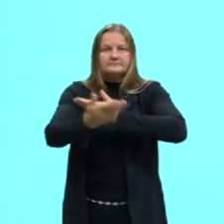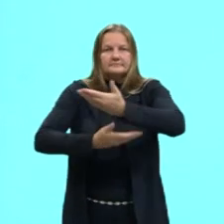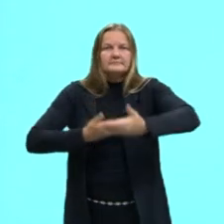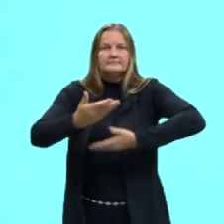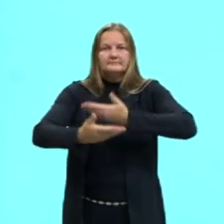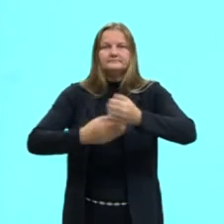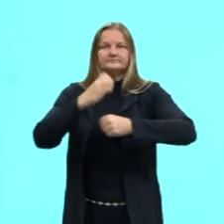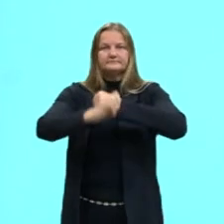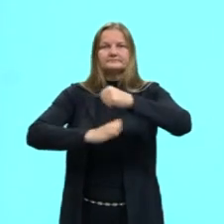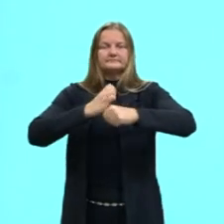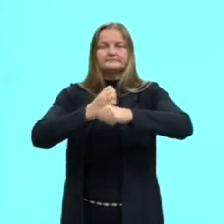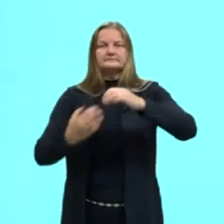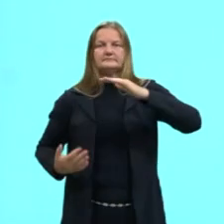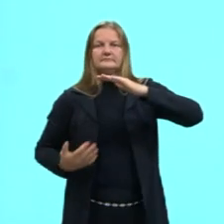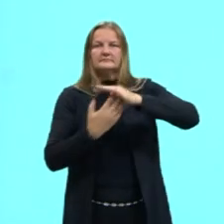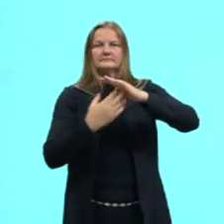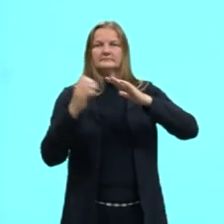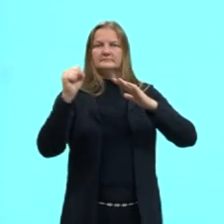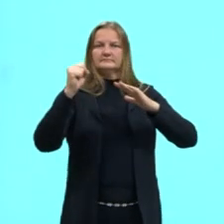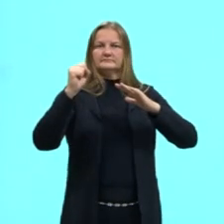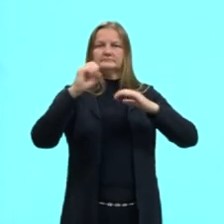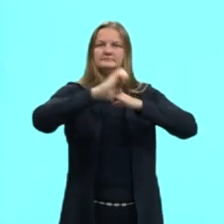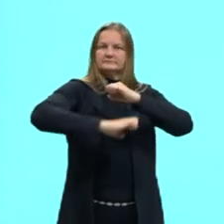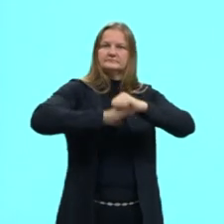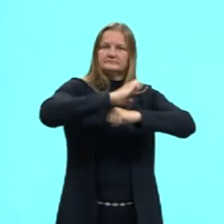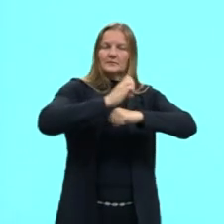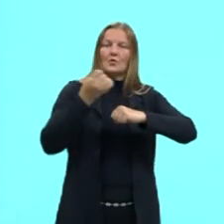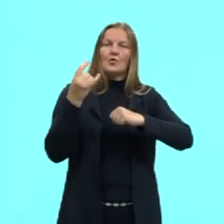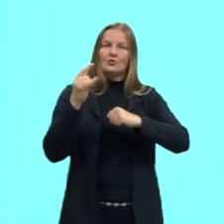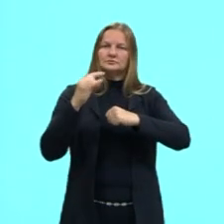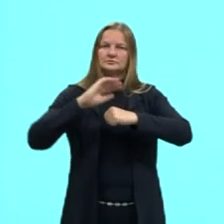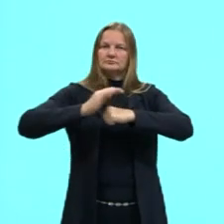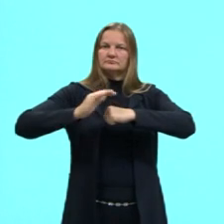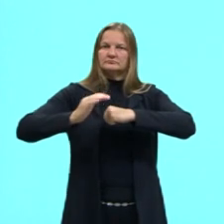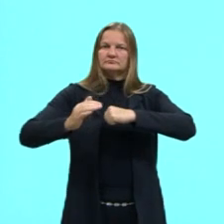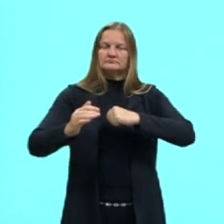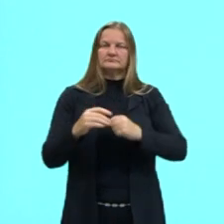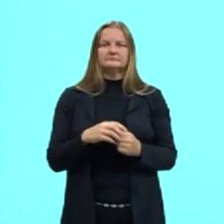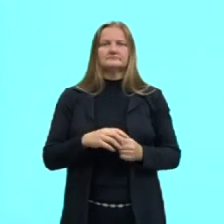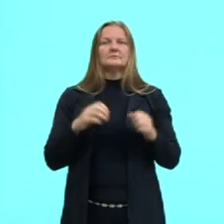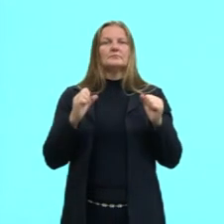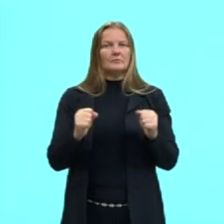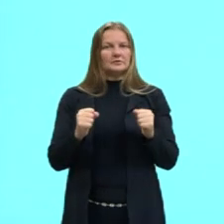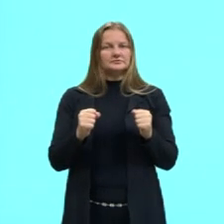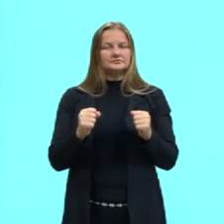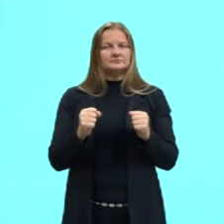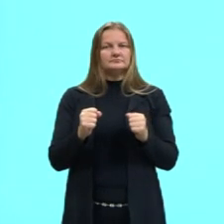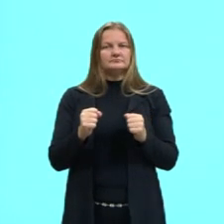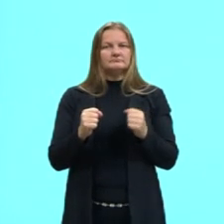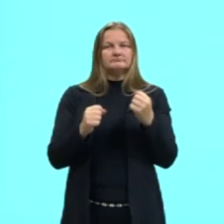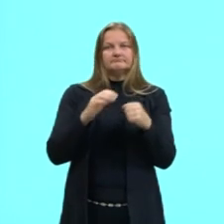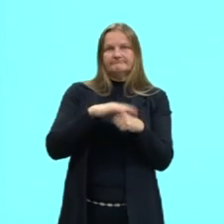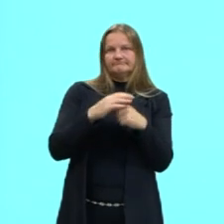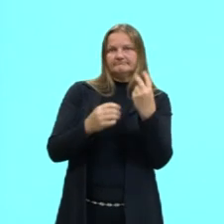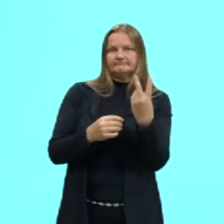formar os seus oito elétrons na última camada pode ter mais de um par de elétrons compartilhado